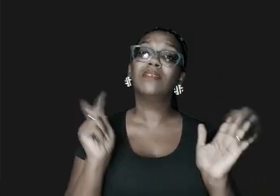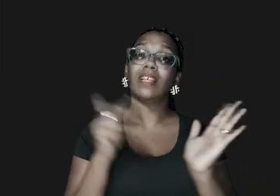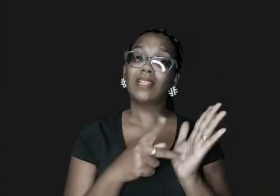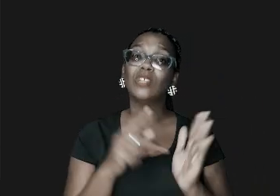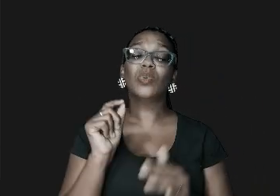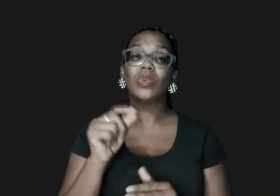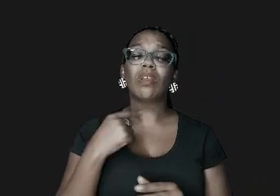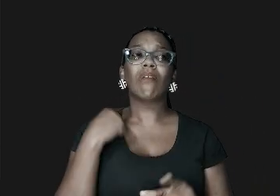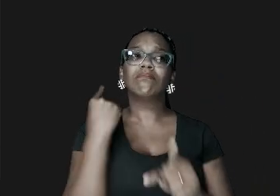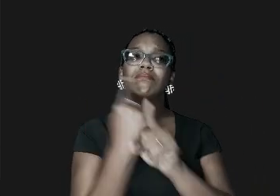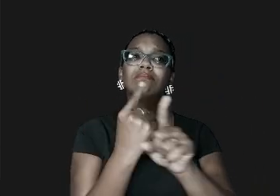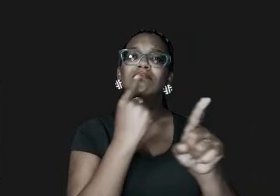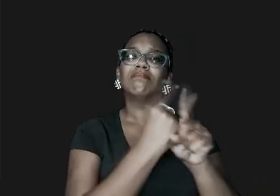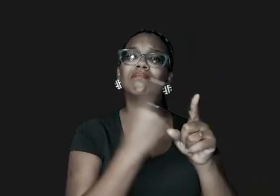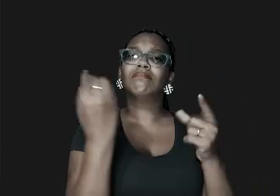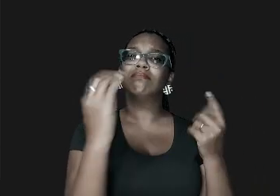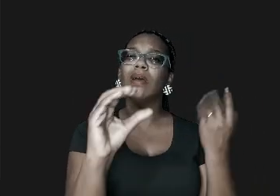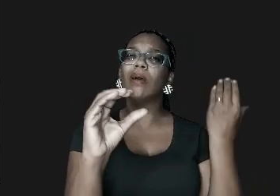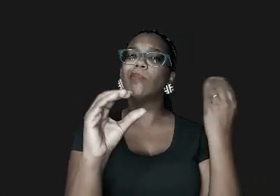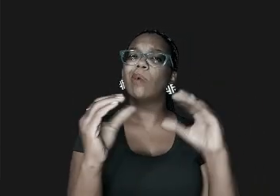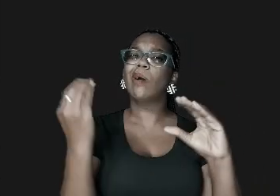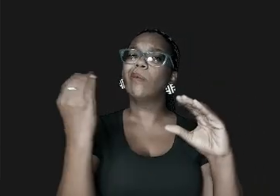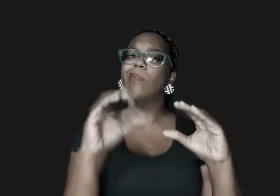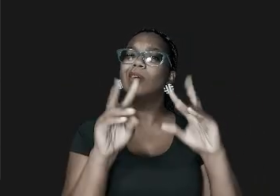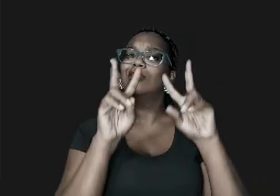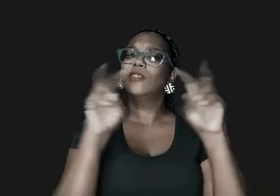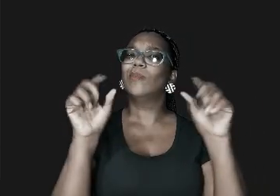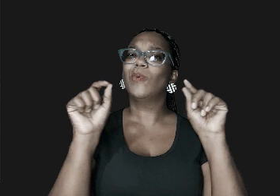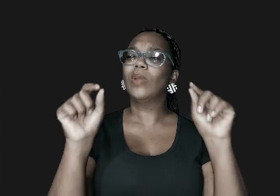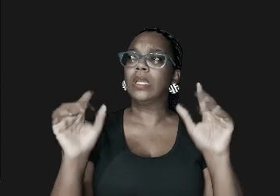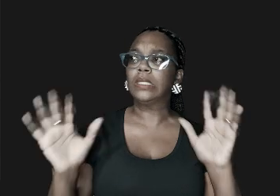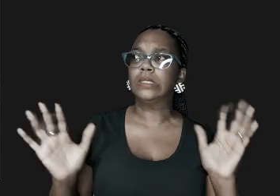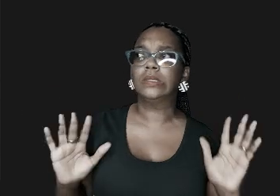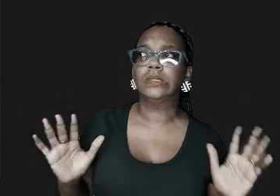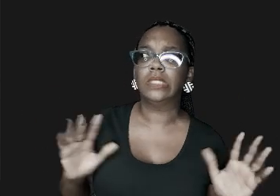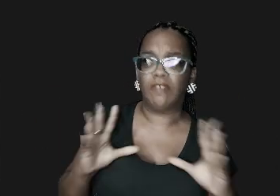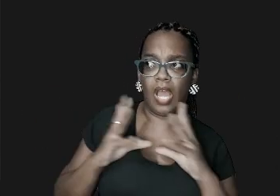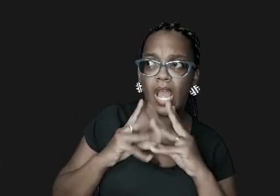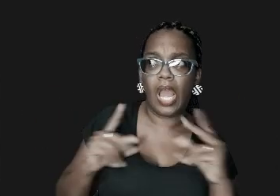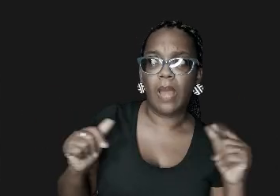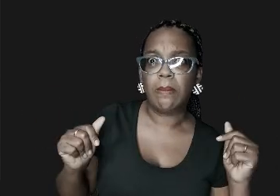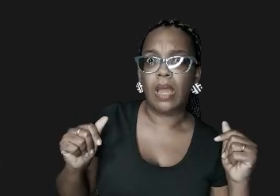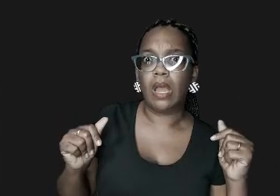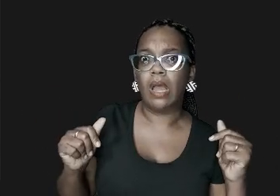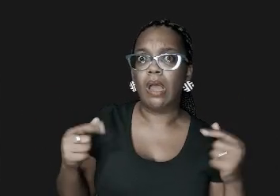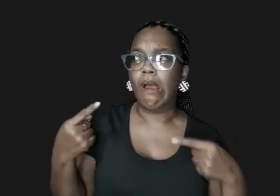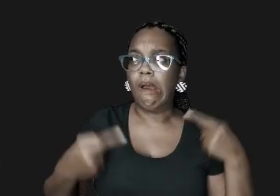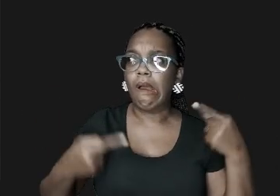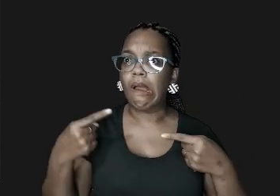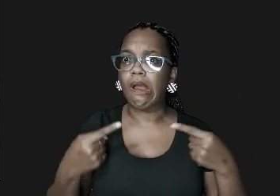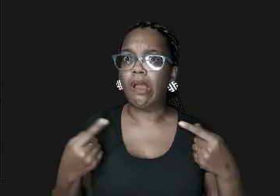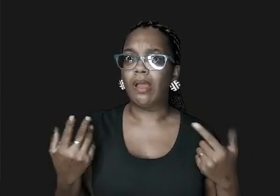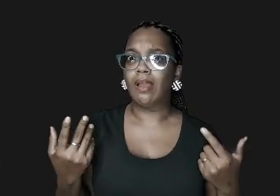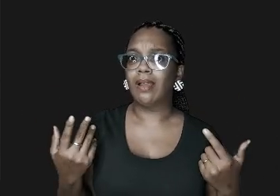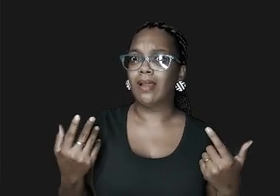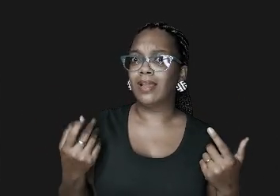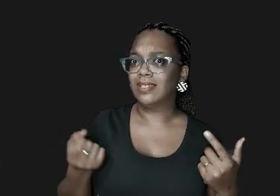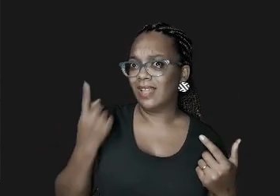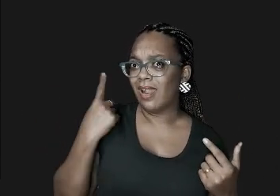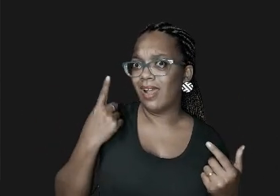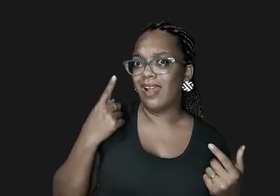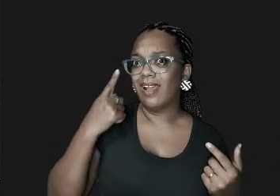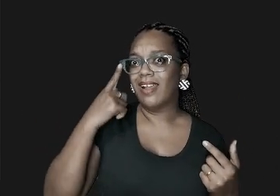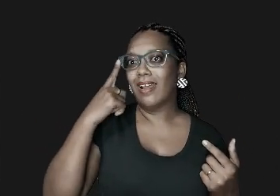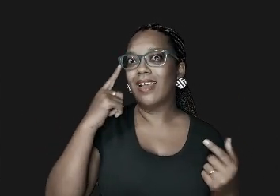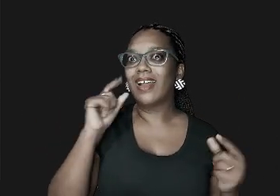o que está acontecendo mas a verdade aqui a gente detectou algumas postagens também no sentido de que ponto será que vai acabar o